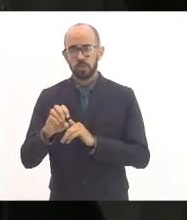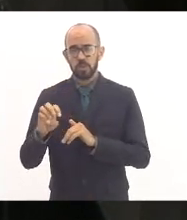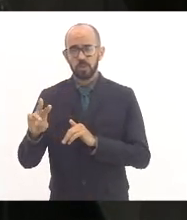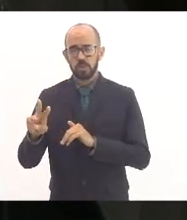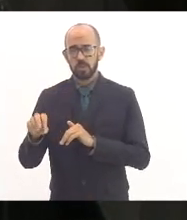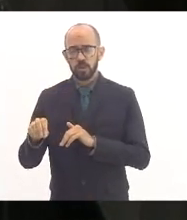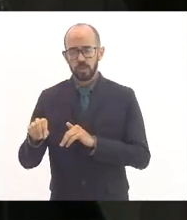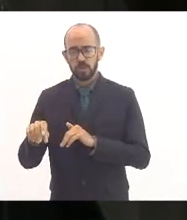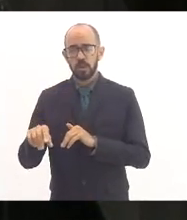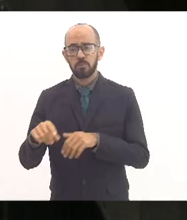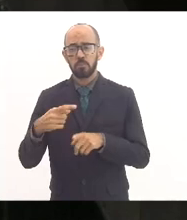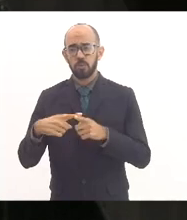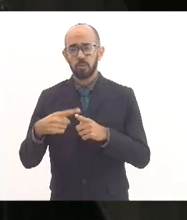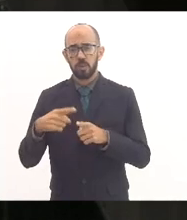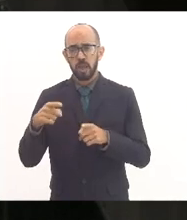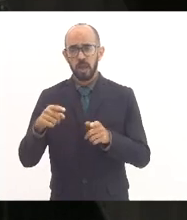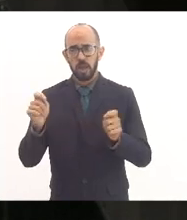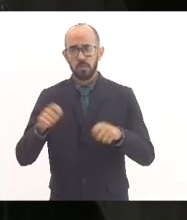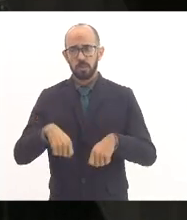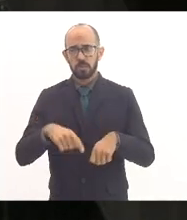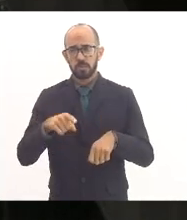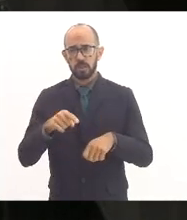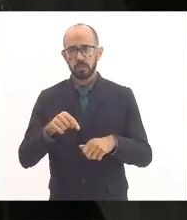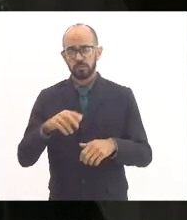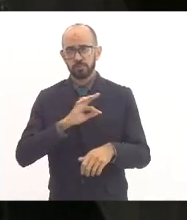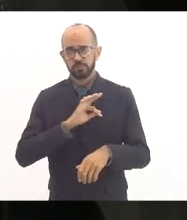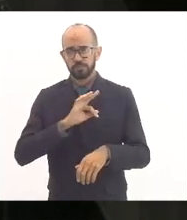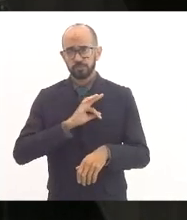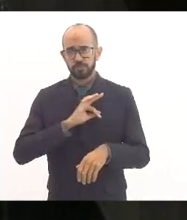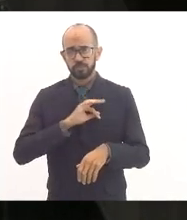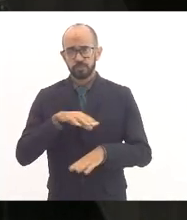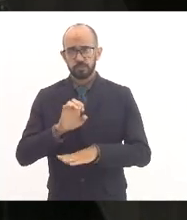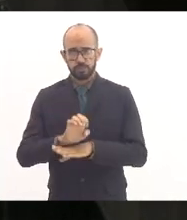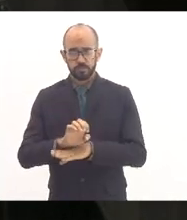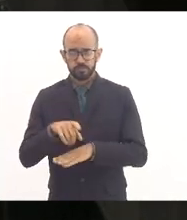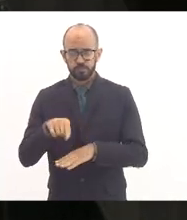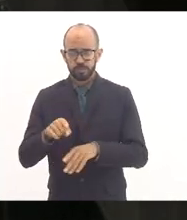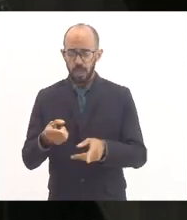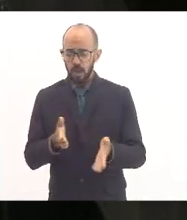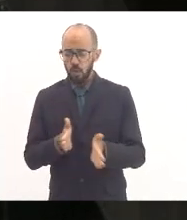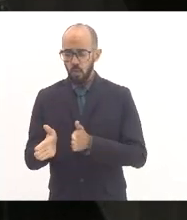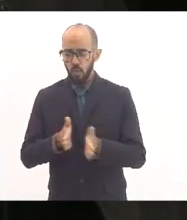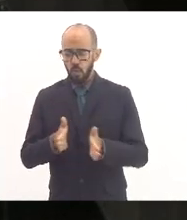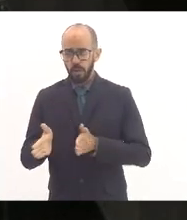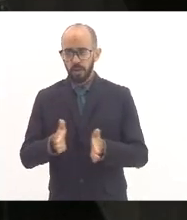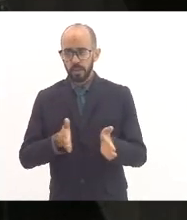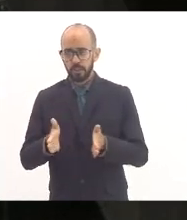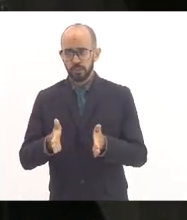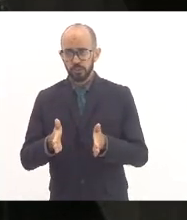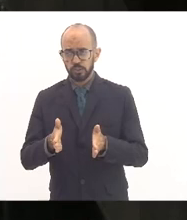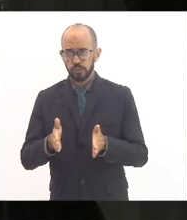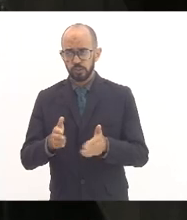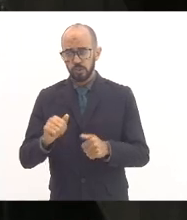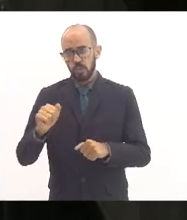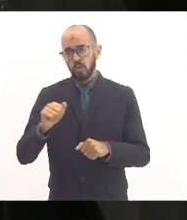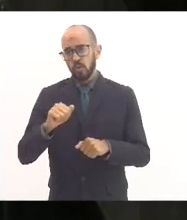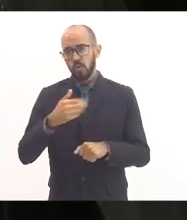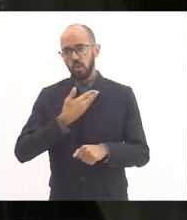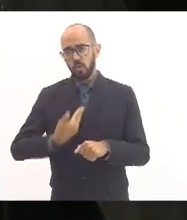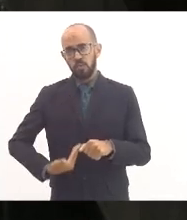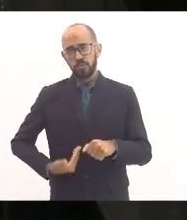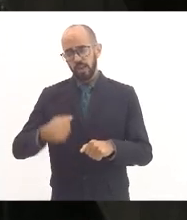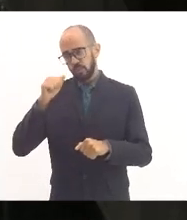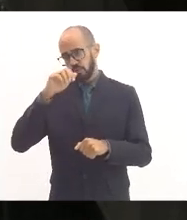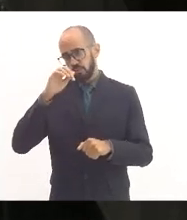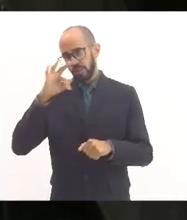criminal porque a competência para polícias estaduais é concorrente a Federação a união faz normas gerais e